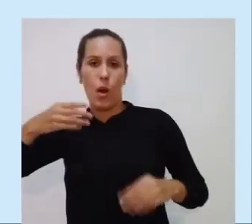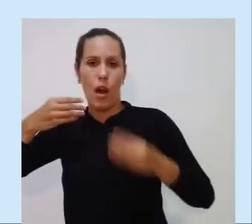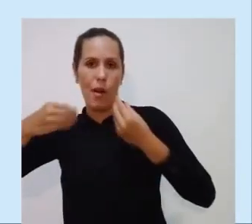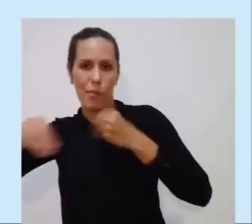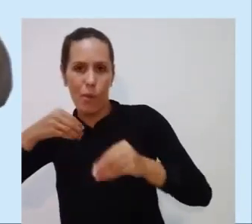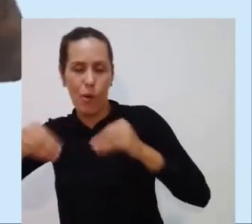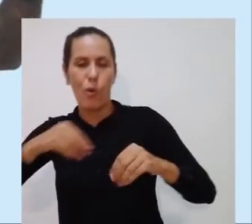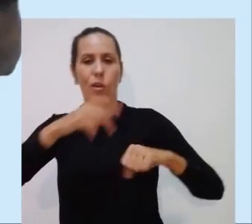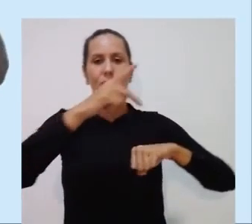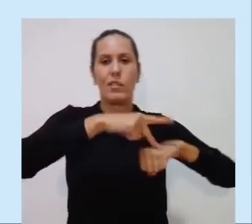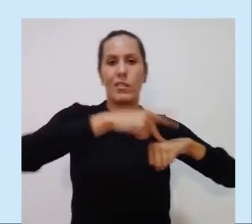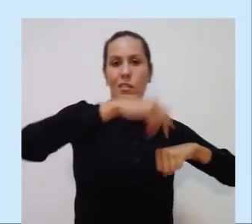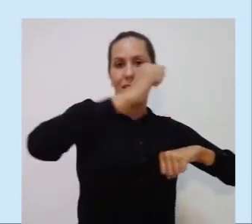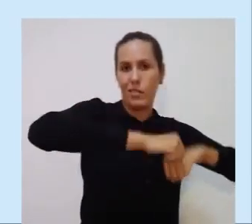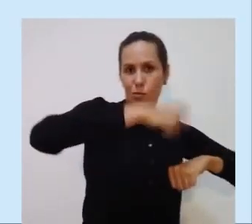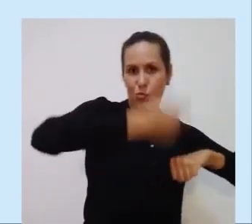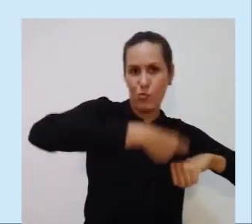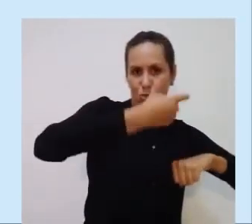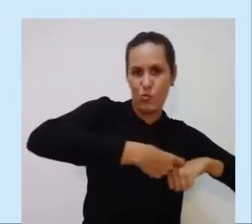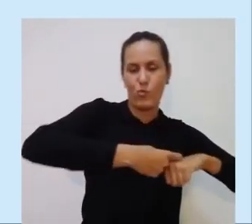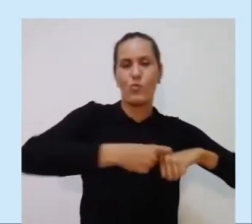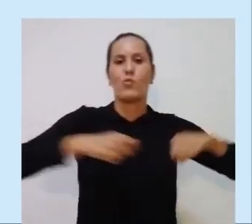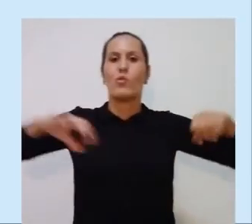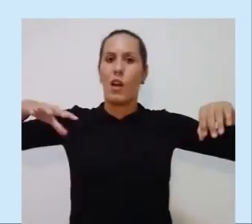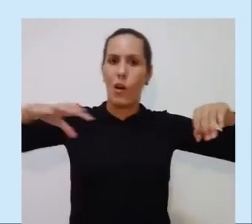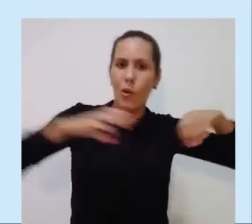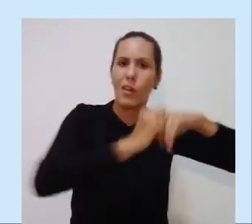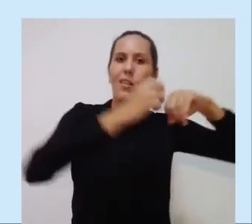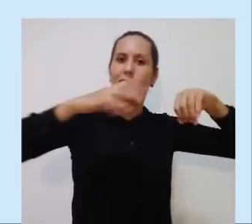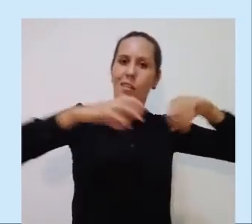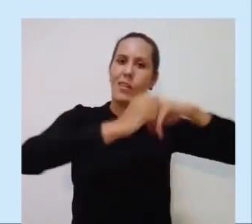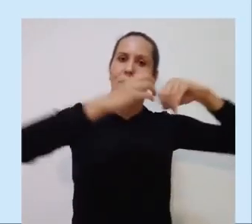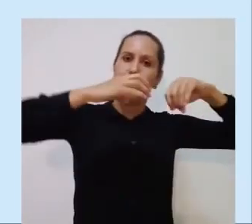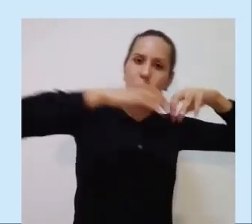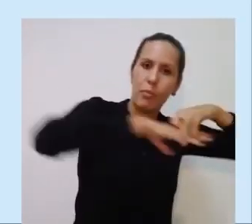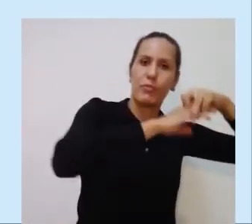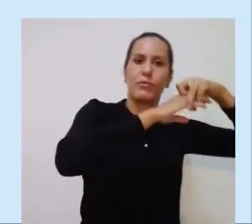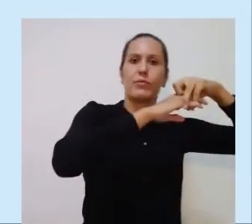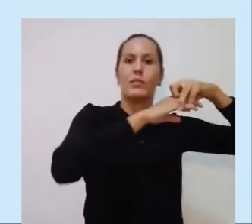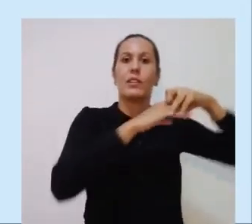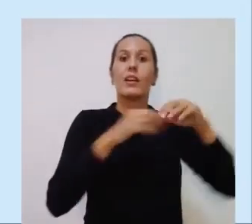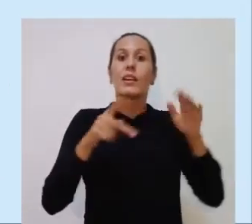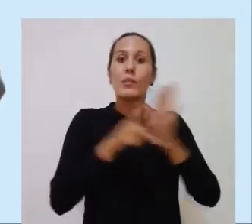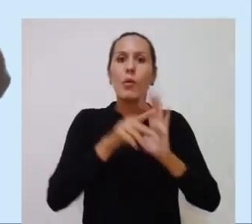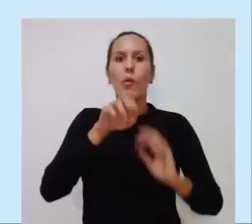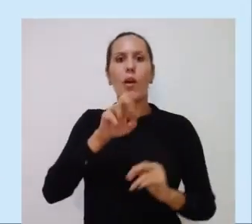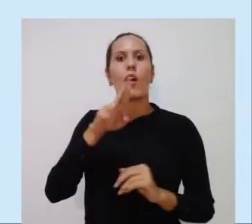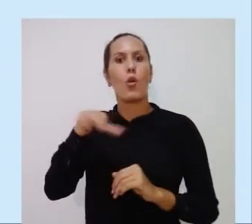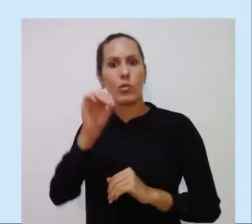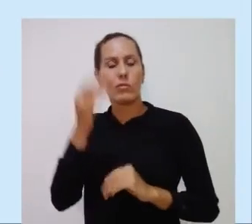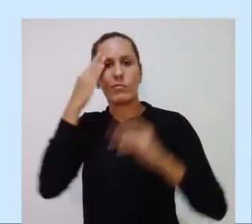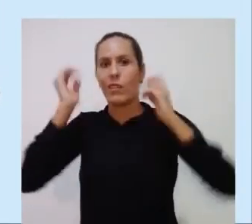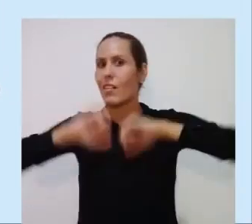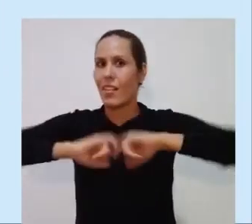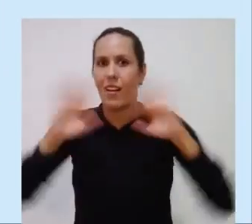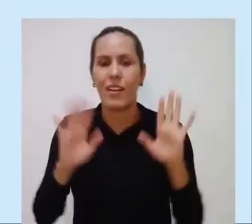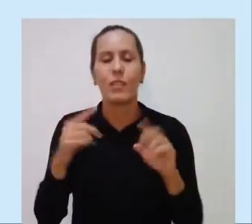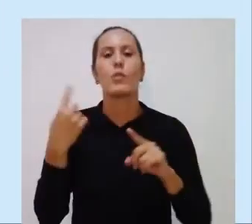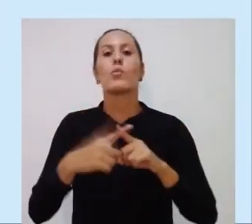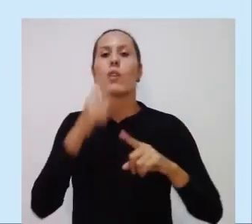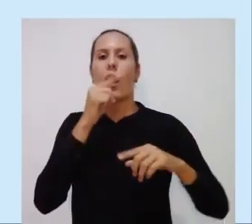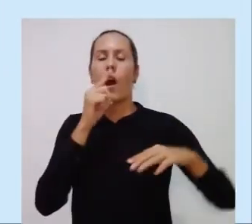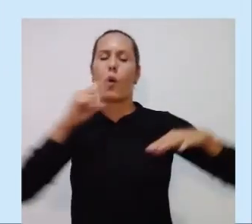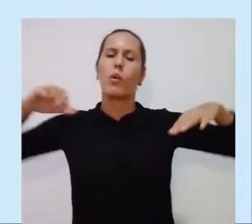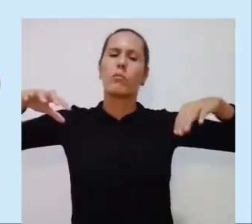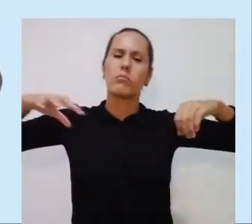dura, tanto bate até que fura. Pronto. Esse ditado aí é perfeito para a gente definir erosão. Tá? Então por quê? A água ela vai